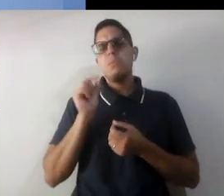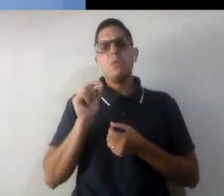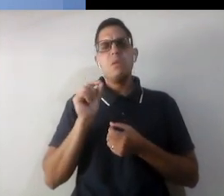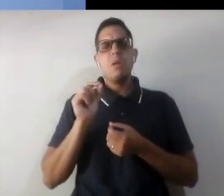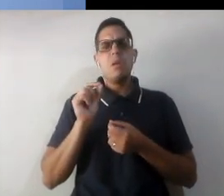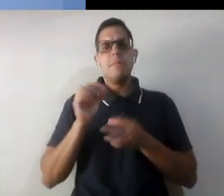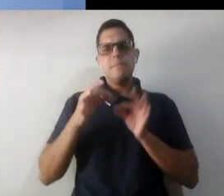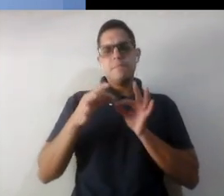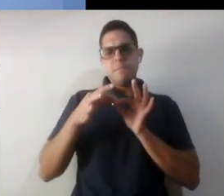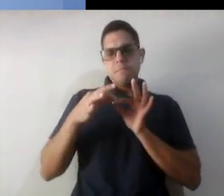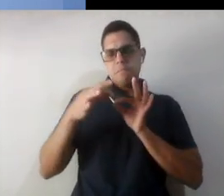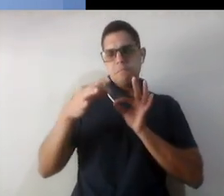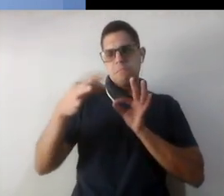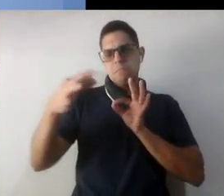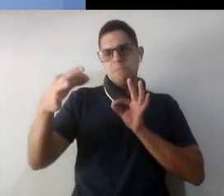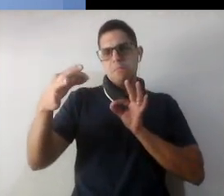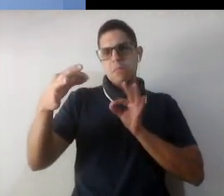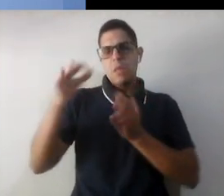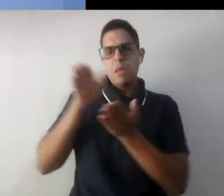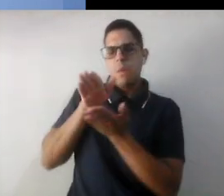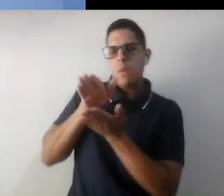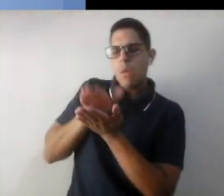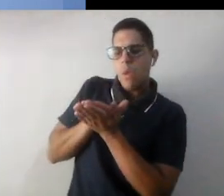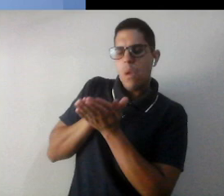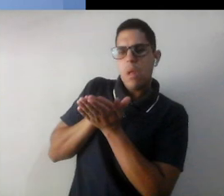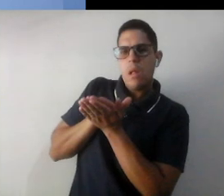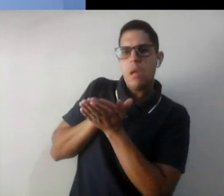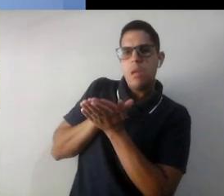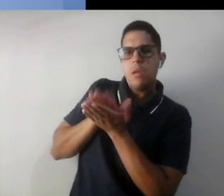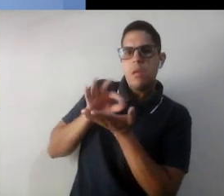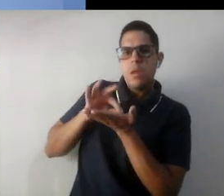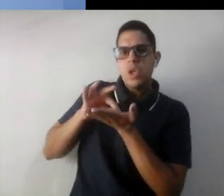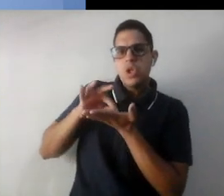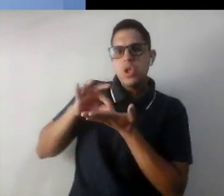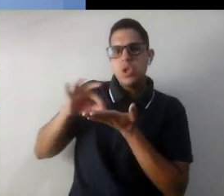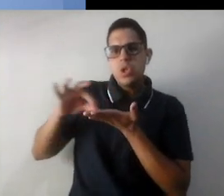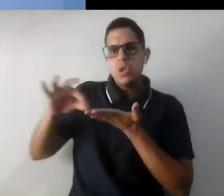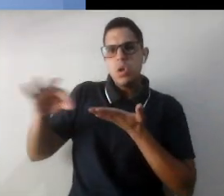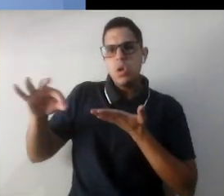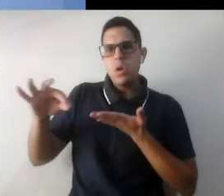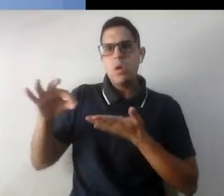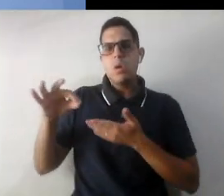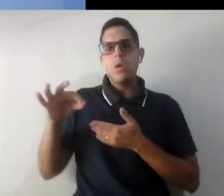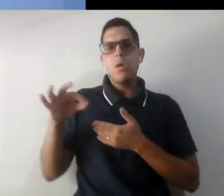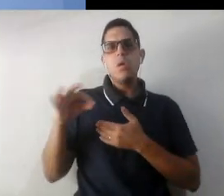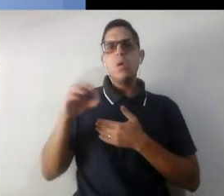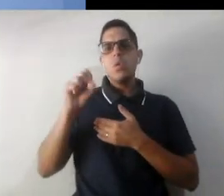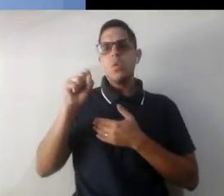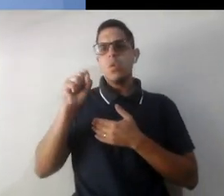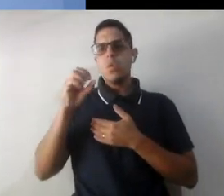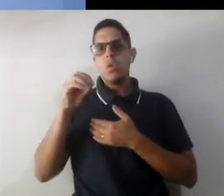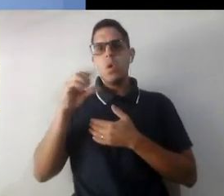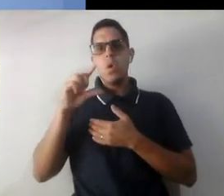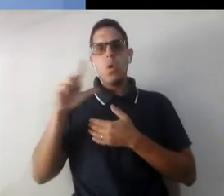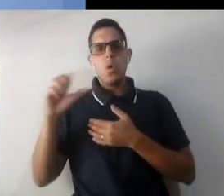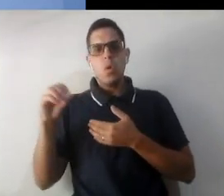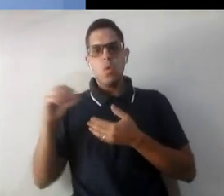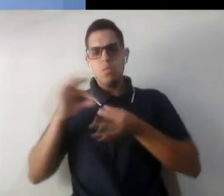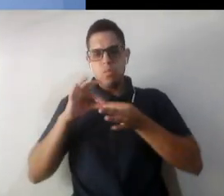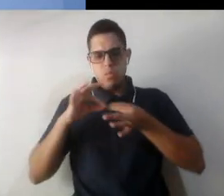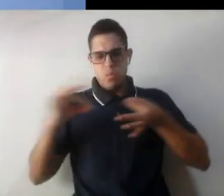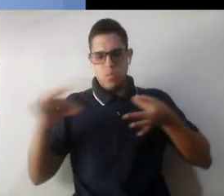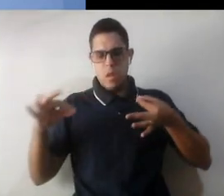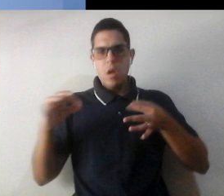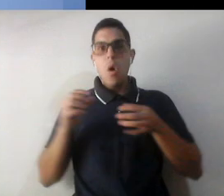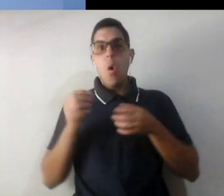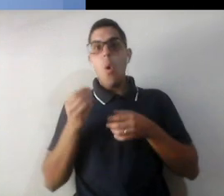apoiar a trena diretamente no solo. 2, proporcionar inclinações entre os pontos a serem medidos.